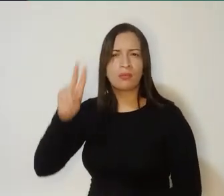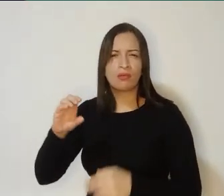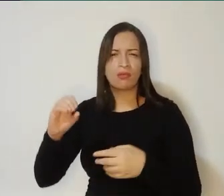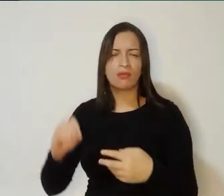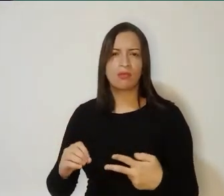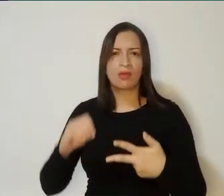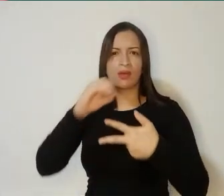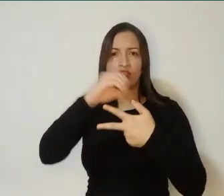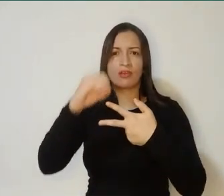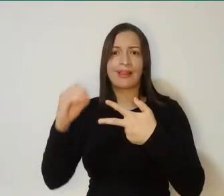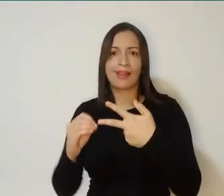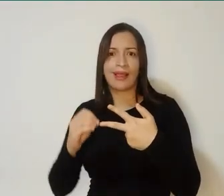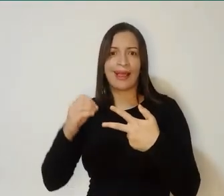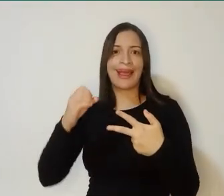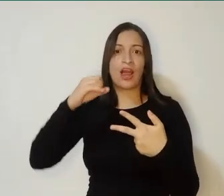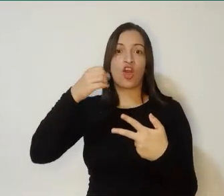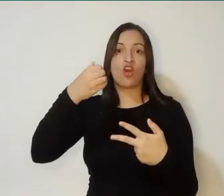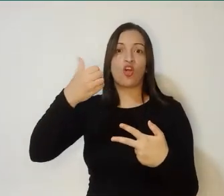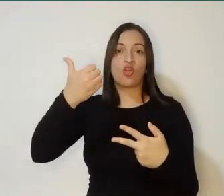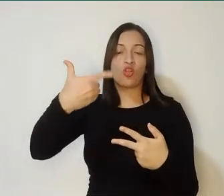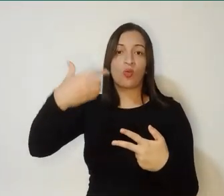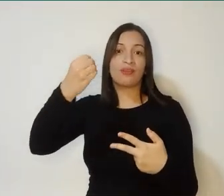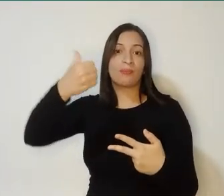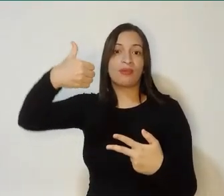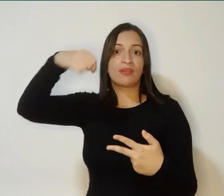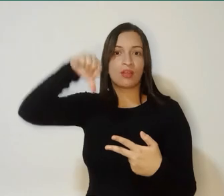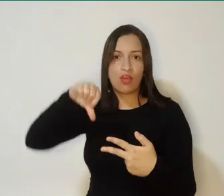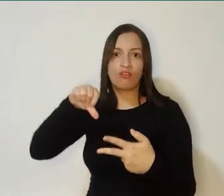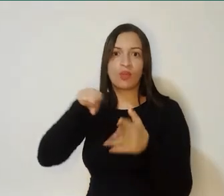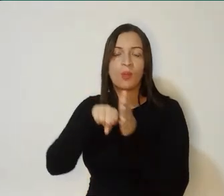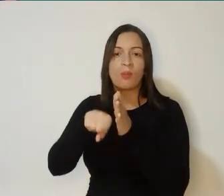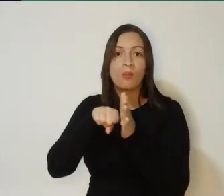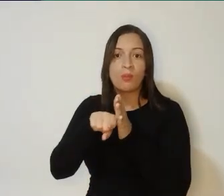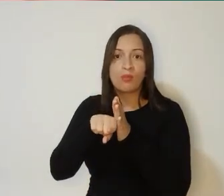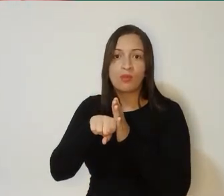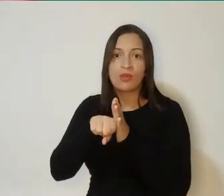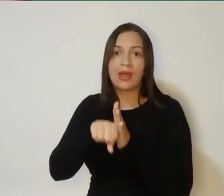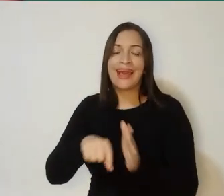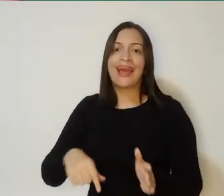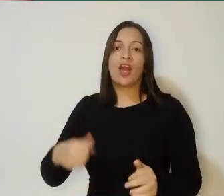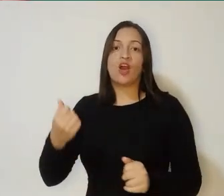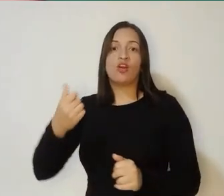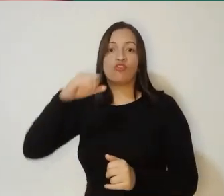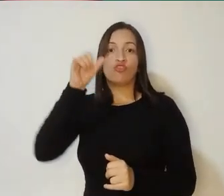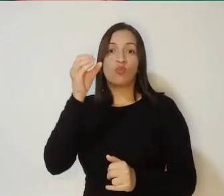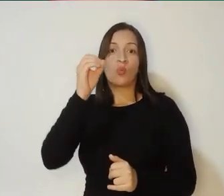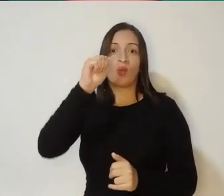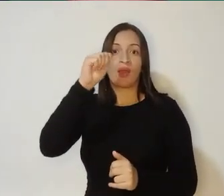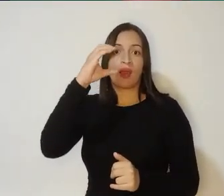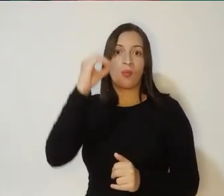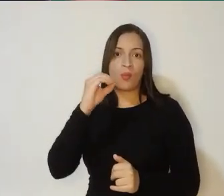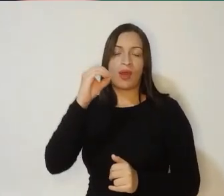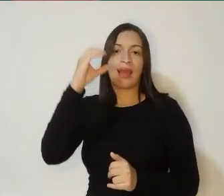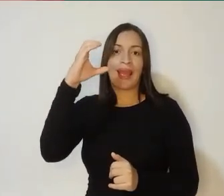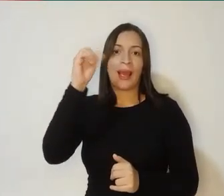Enem de 2019 agora, tinha uma questão, que era uma questão com um poema do João Cabral de Melo Neto, que foi uma treta, assim, meu Deus, que poema difícil,